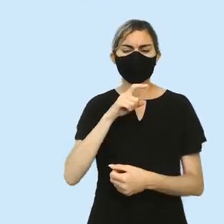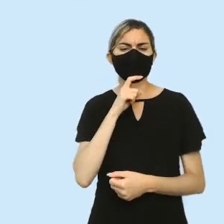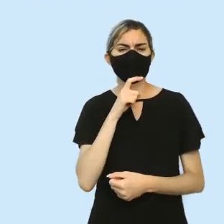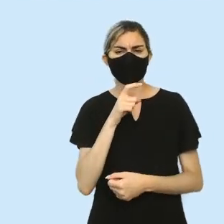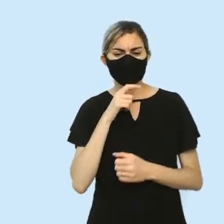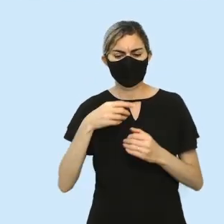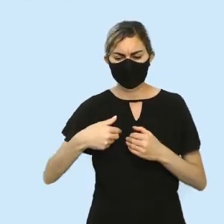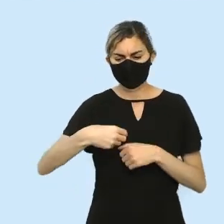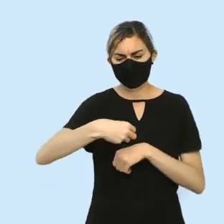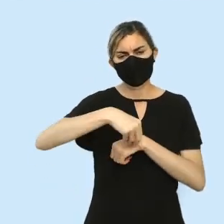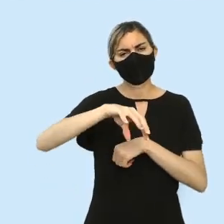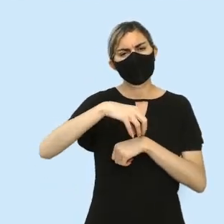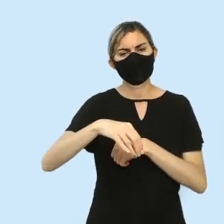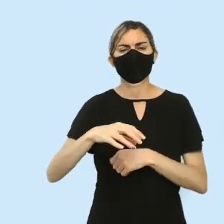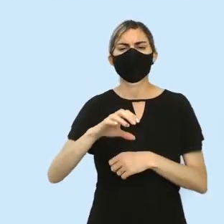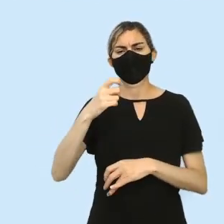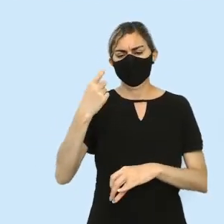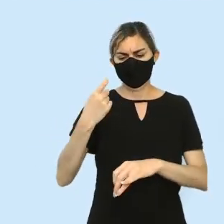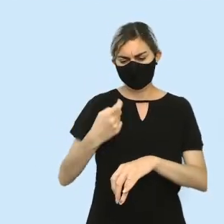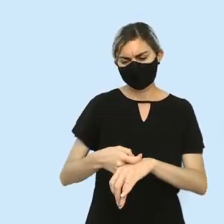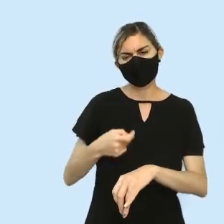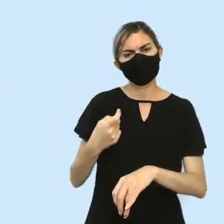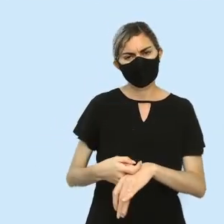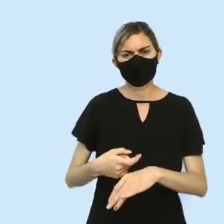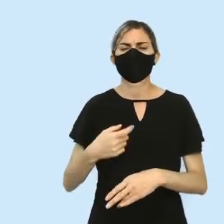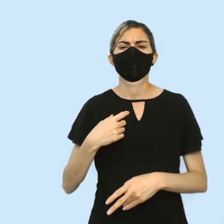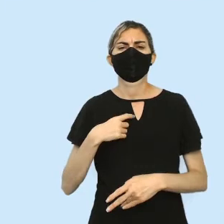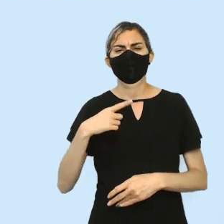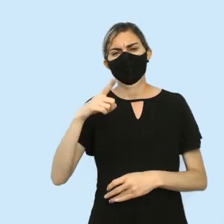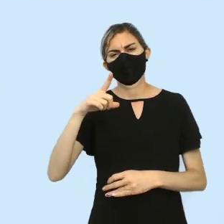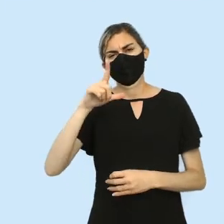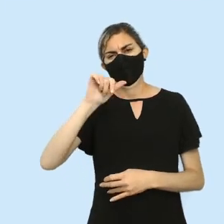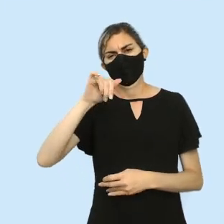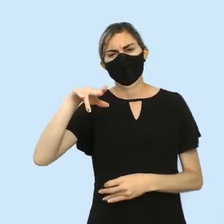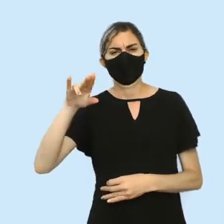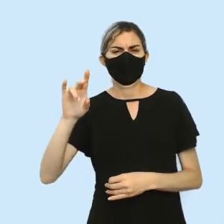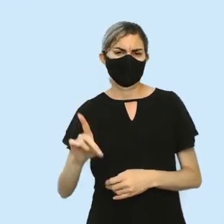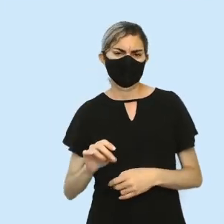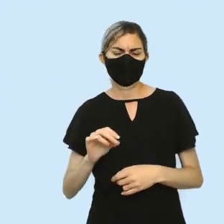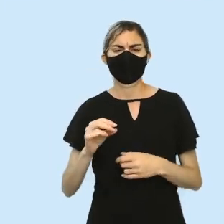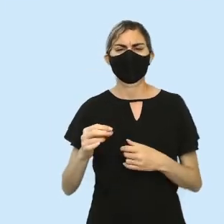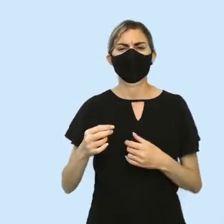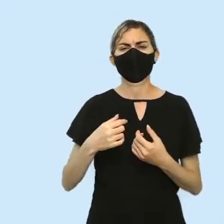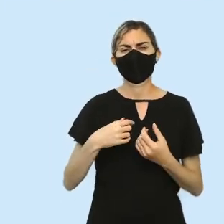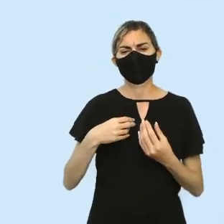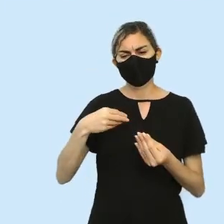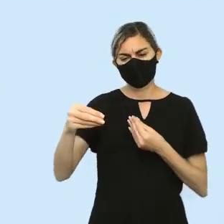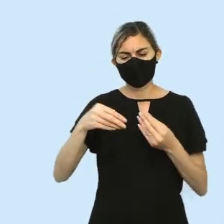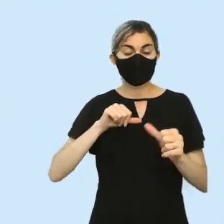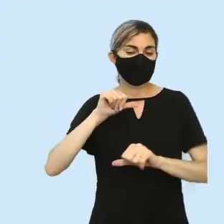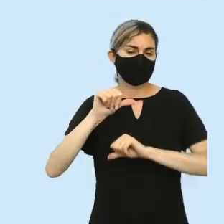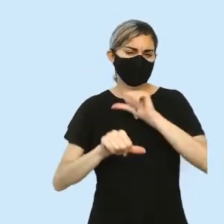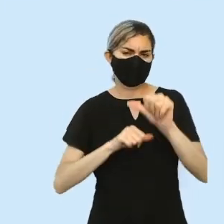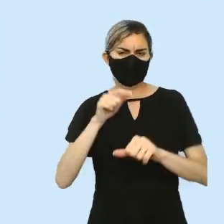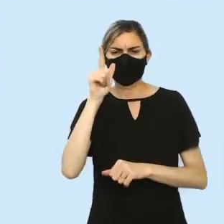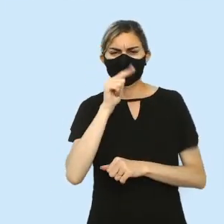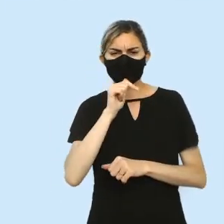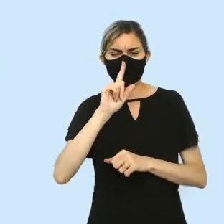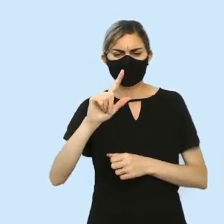A passagem do estado sólido para o estado líquido. Muito bem. Depois a